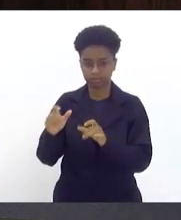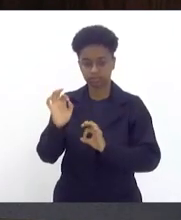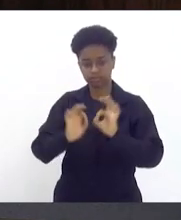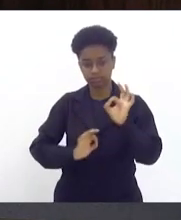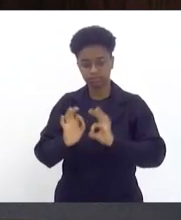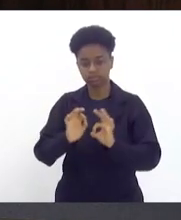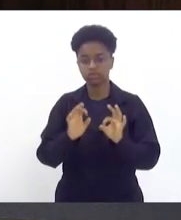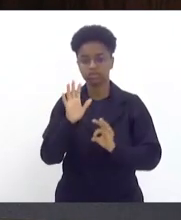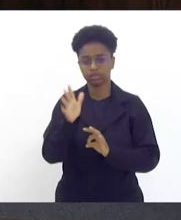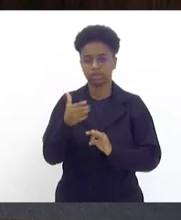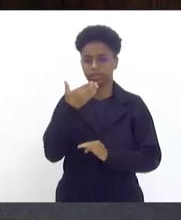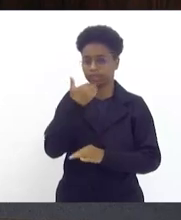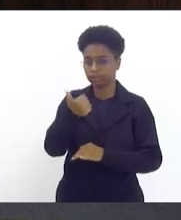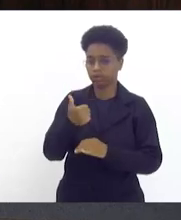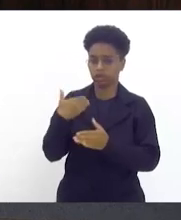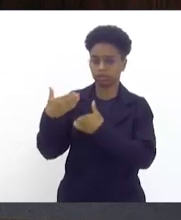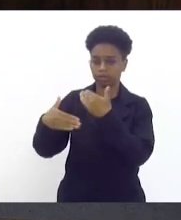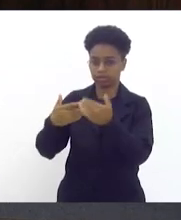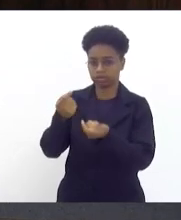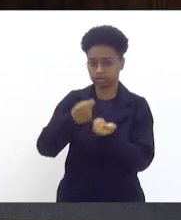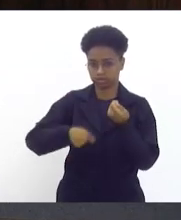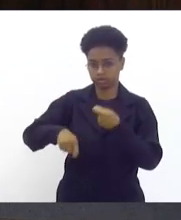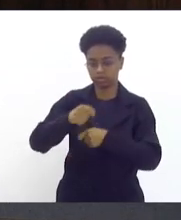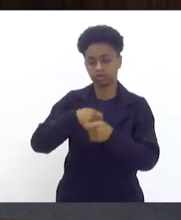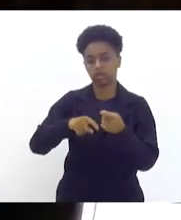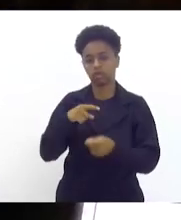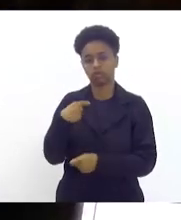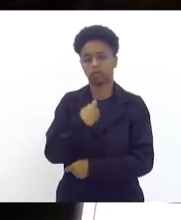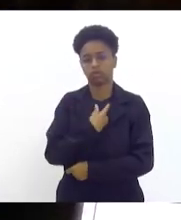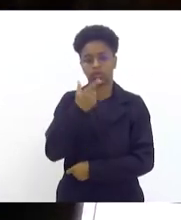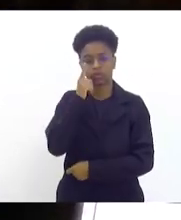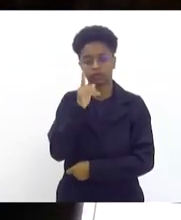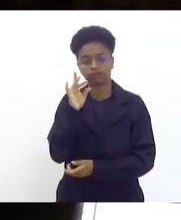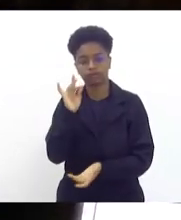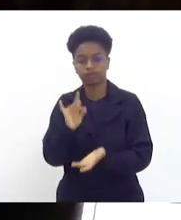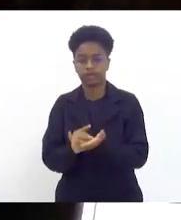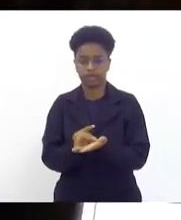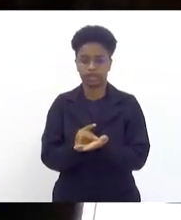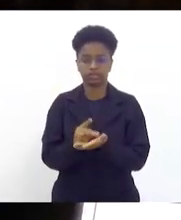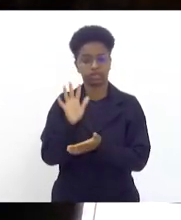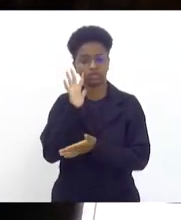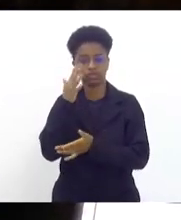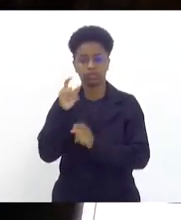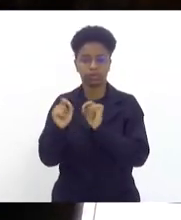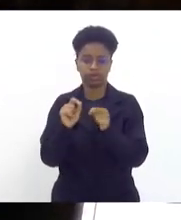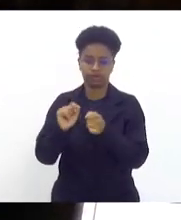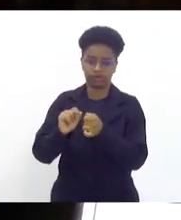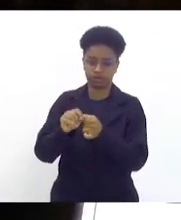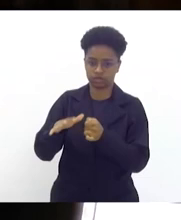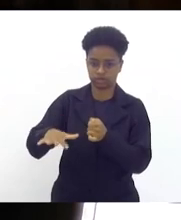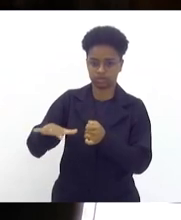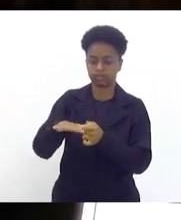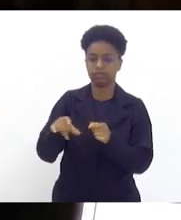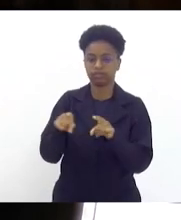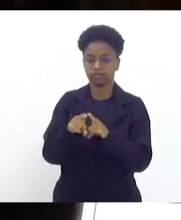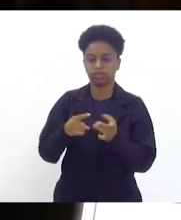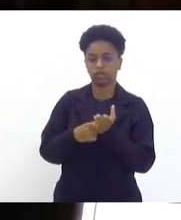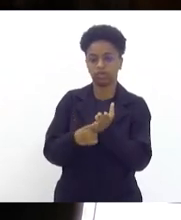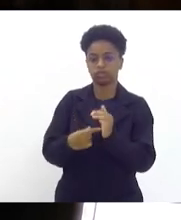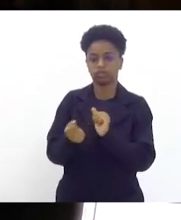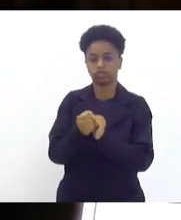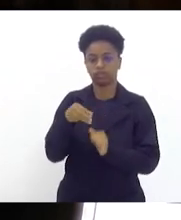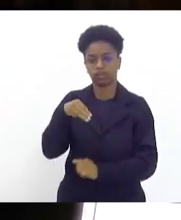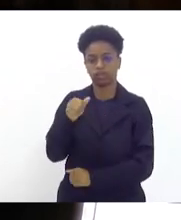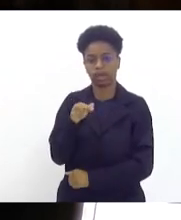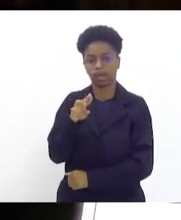fortalecer muito o processo administrativo para que seja dado efetivamente uma destinação e meu compromisso junto com gabinete deletar na Marta para